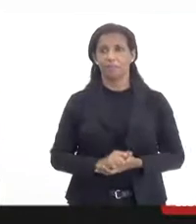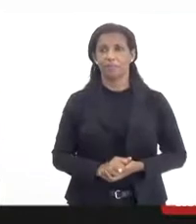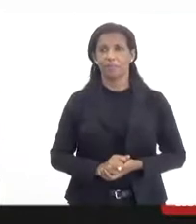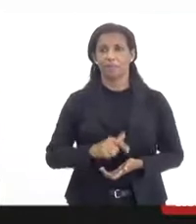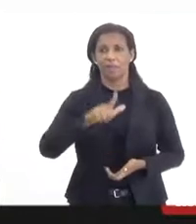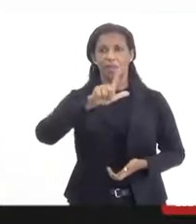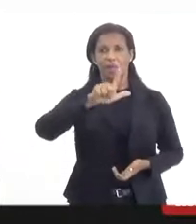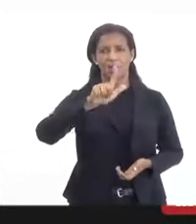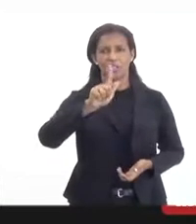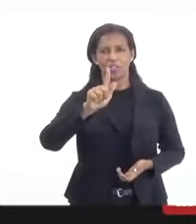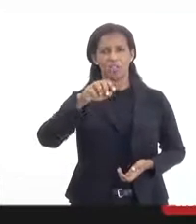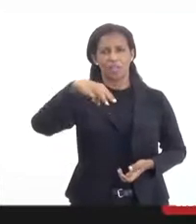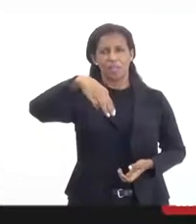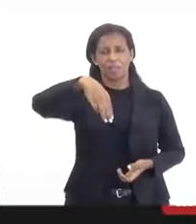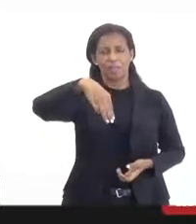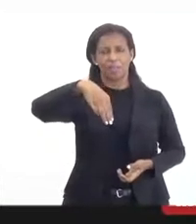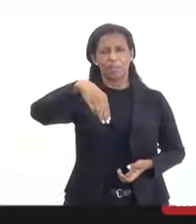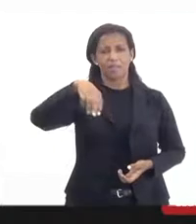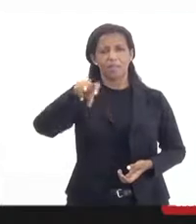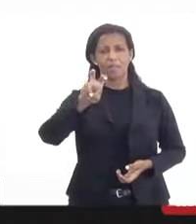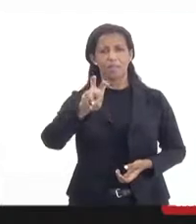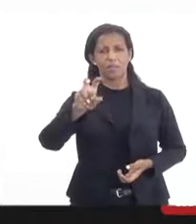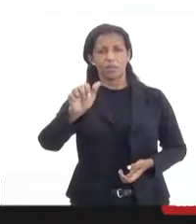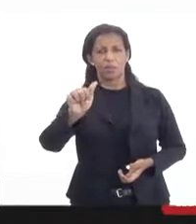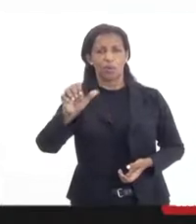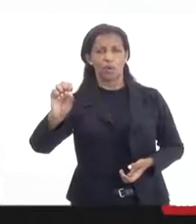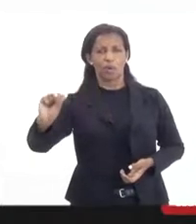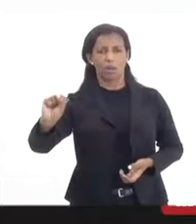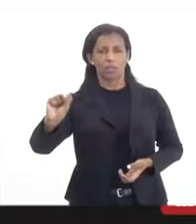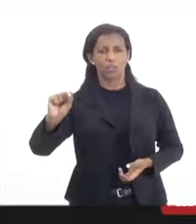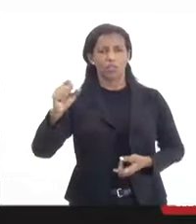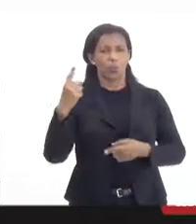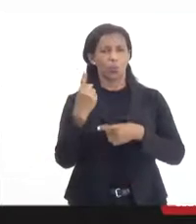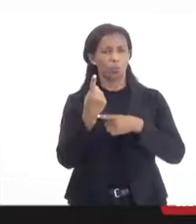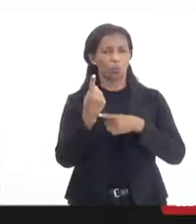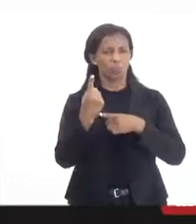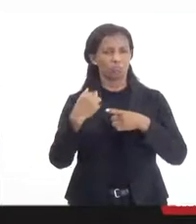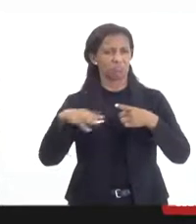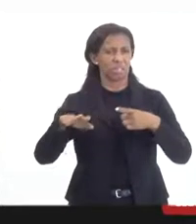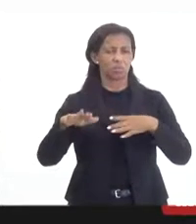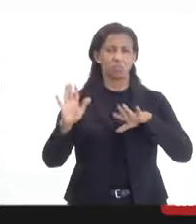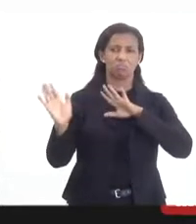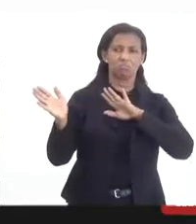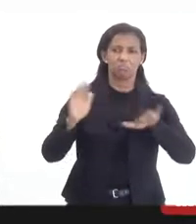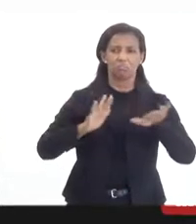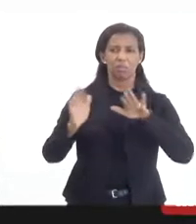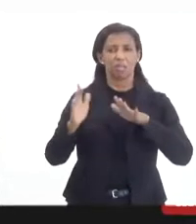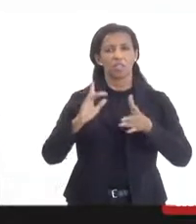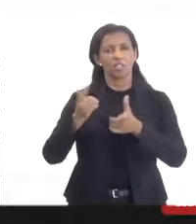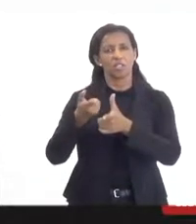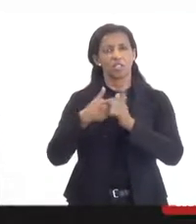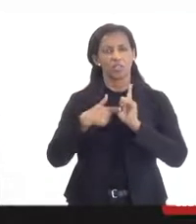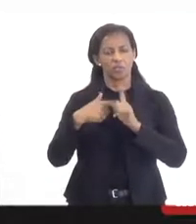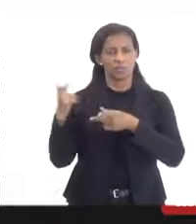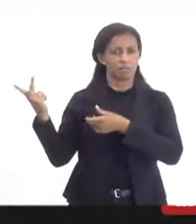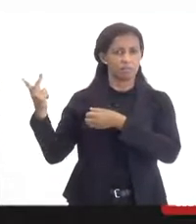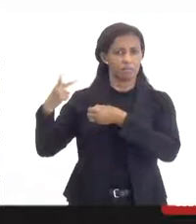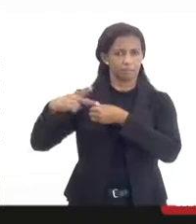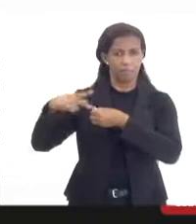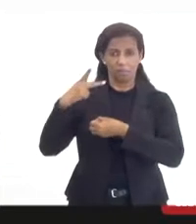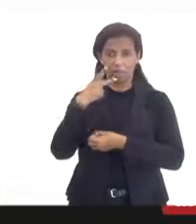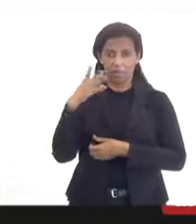é um contencioso aí que supera um terço do estoque da dívida ativa associada à Petrobras. Eu vou falar